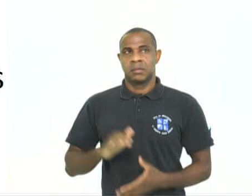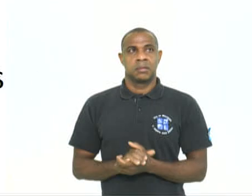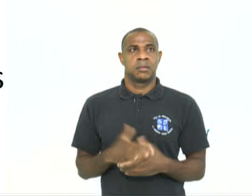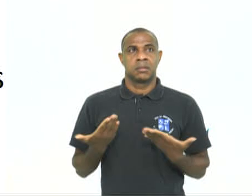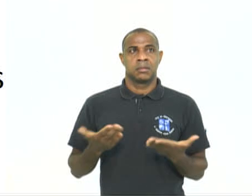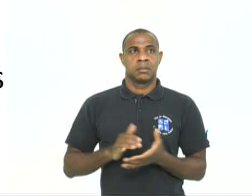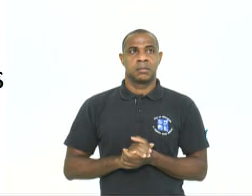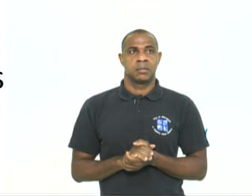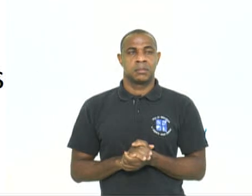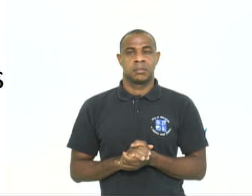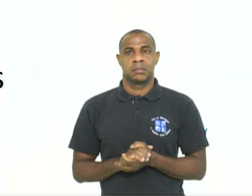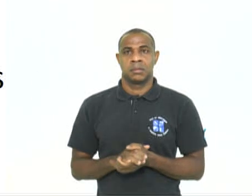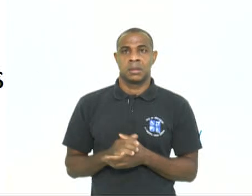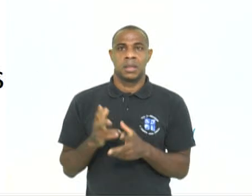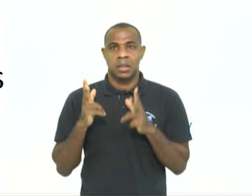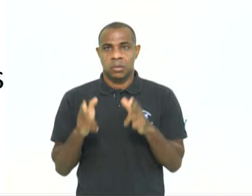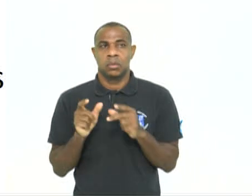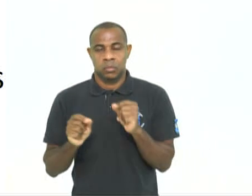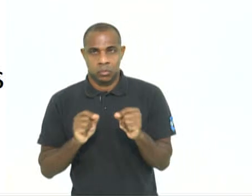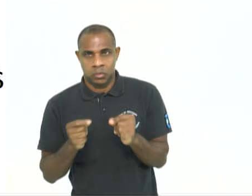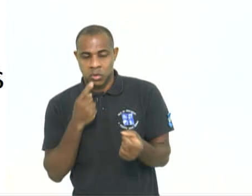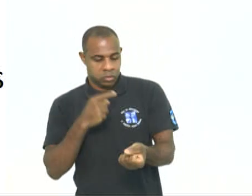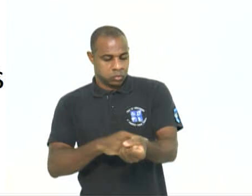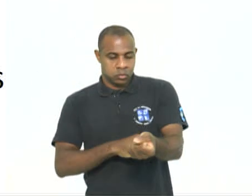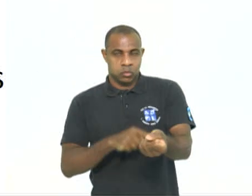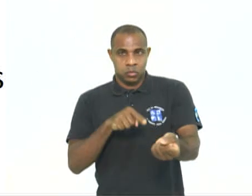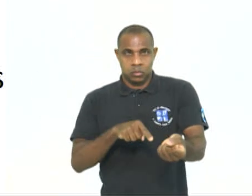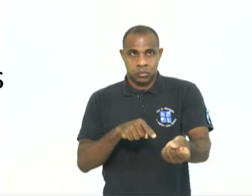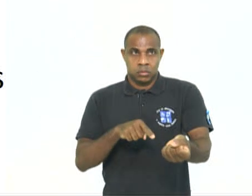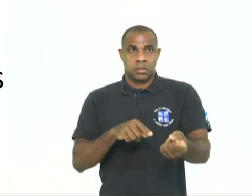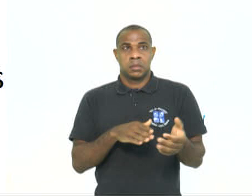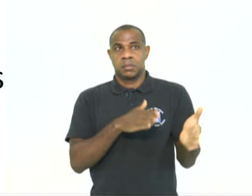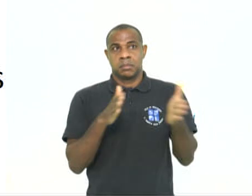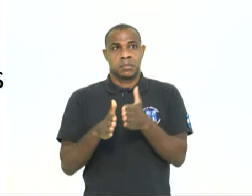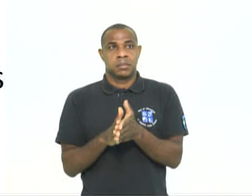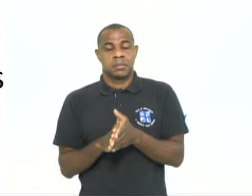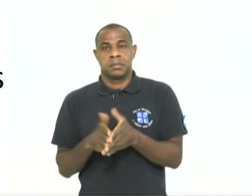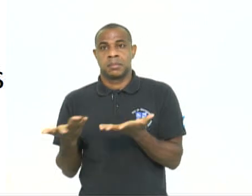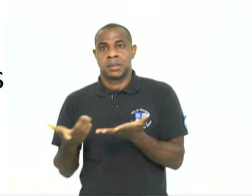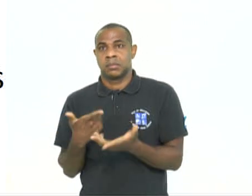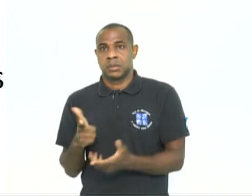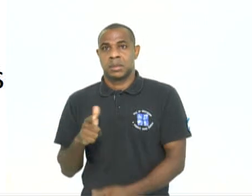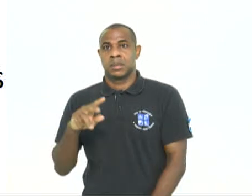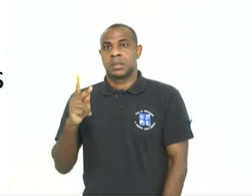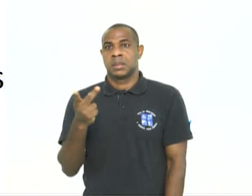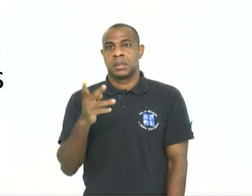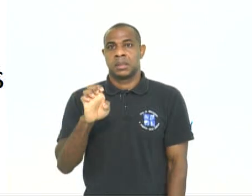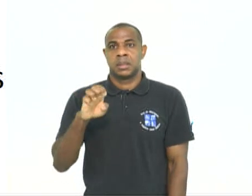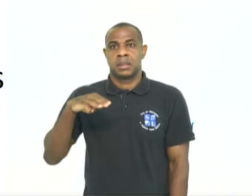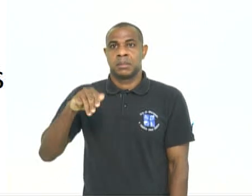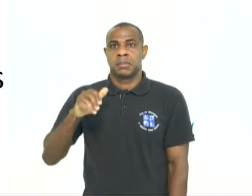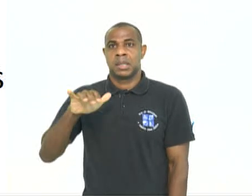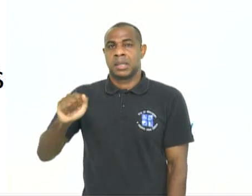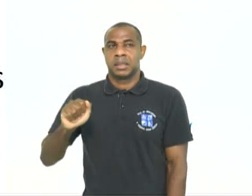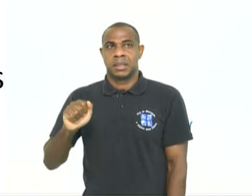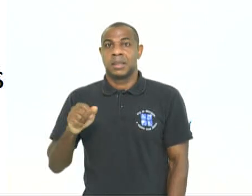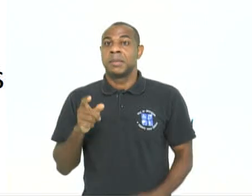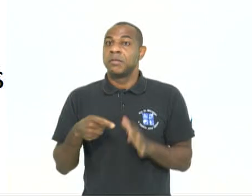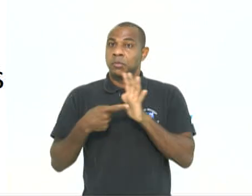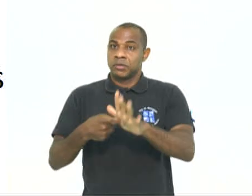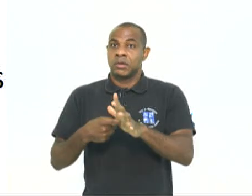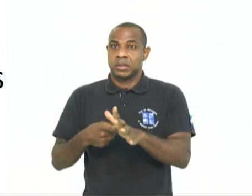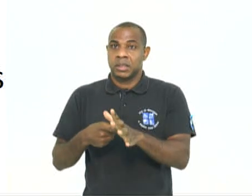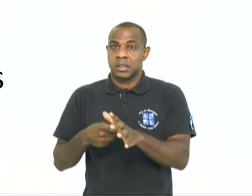linfa é semelhante à do sangue, né? Só que o quê? Ela não vai possuir hemácias, ela vai apresentar glóbulos brancos, né?